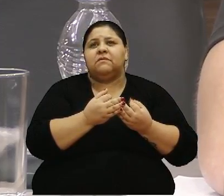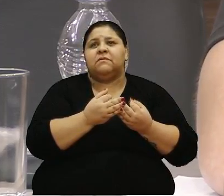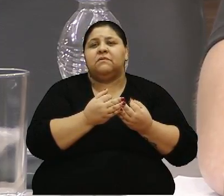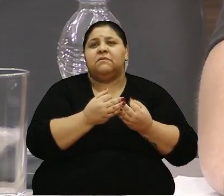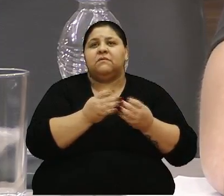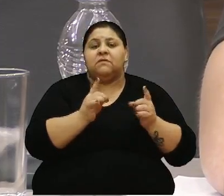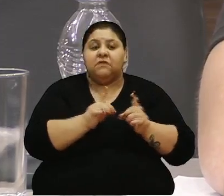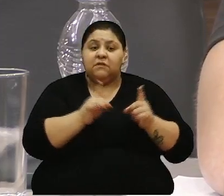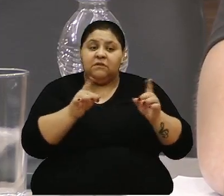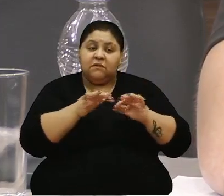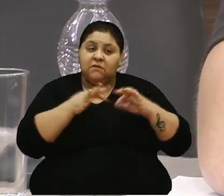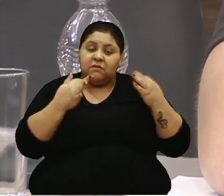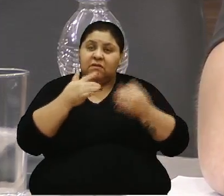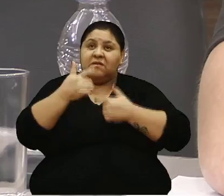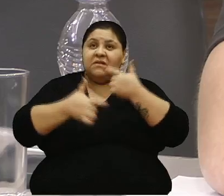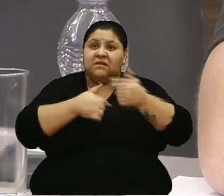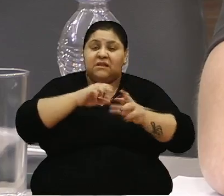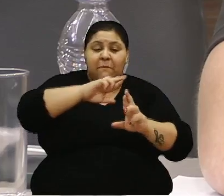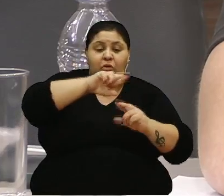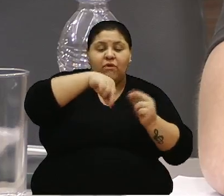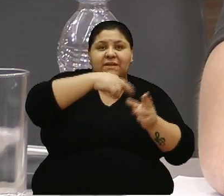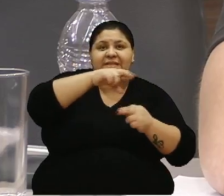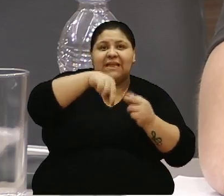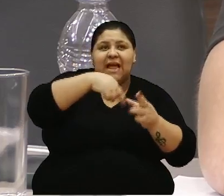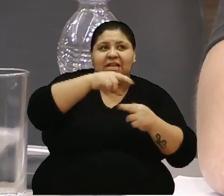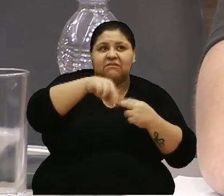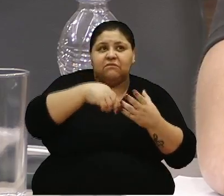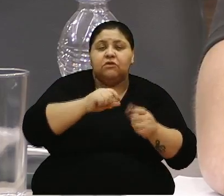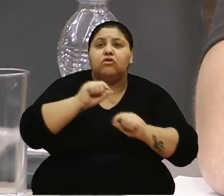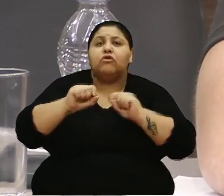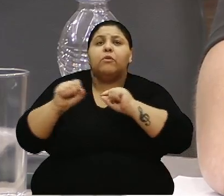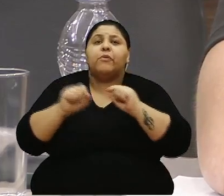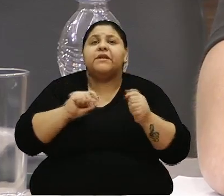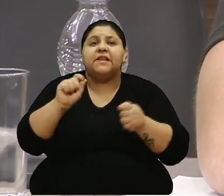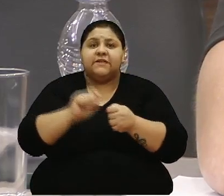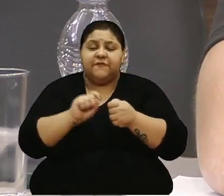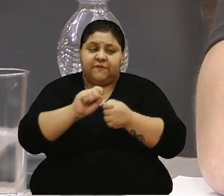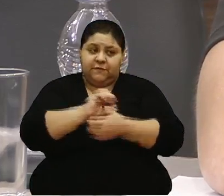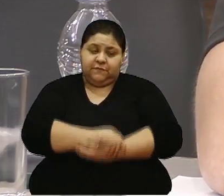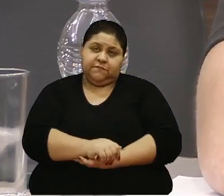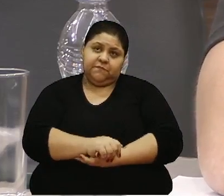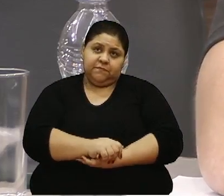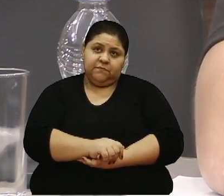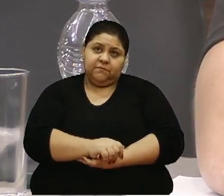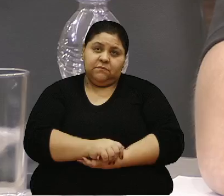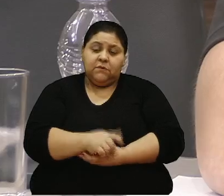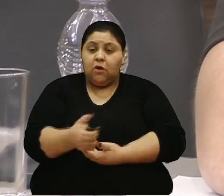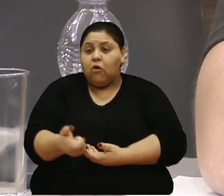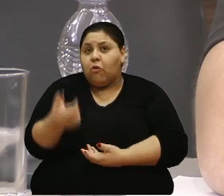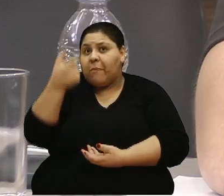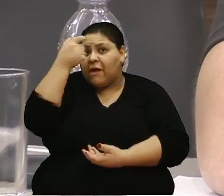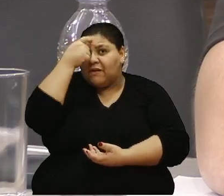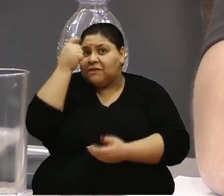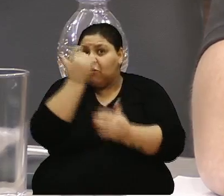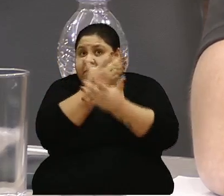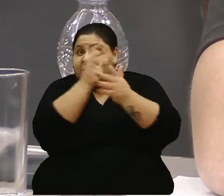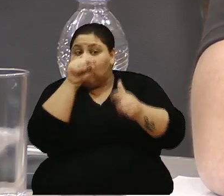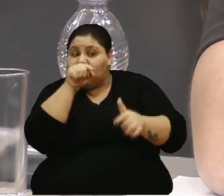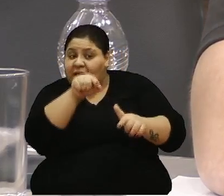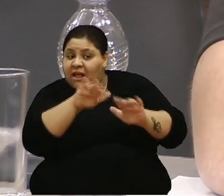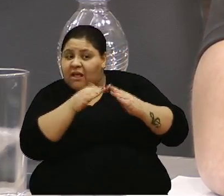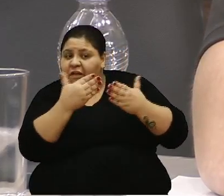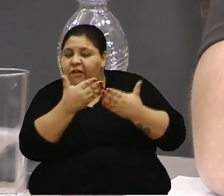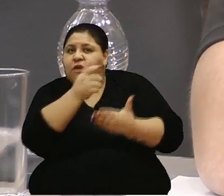Grande maioria das famílias trabalham com reciclagens, né? O que poderia ser feito? Uma consciência ambiental naquela escola.